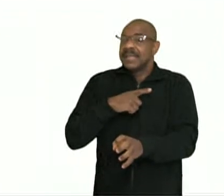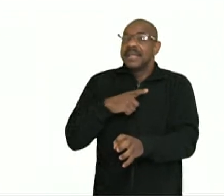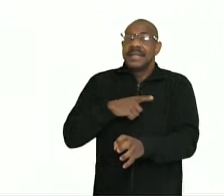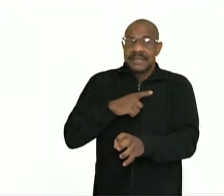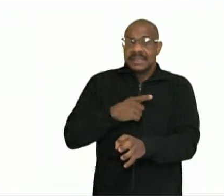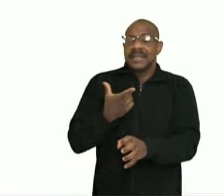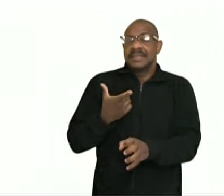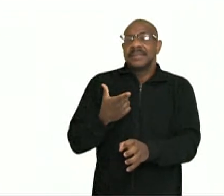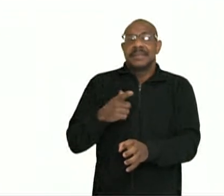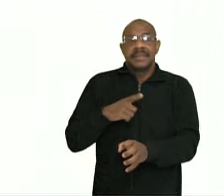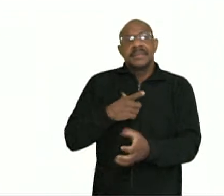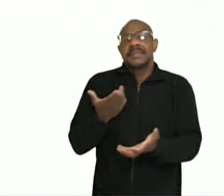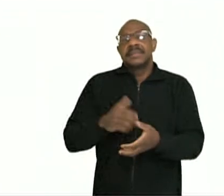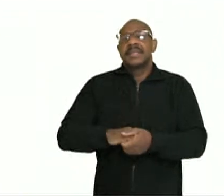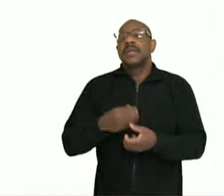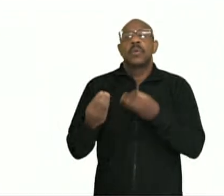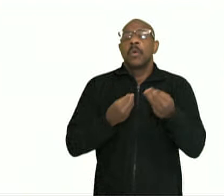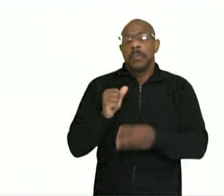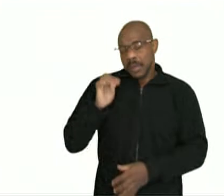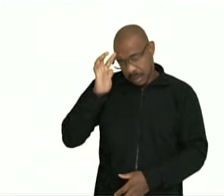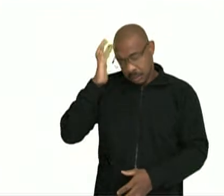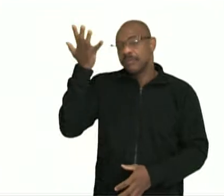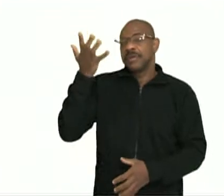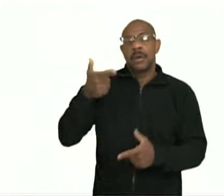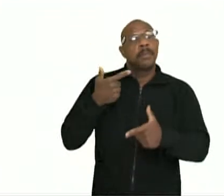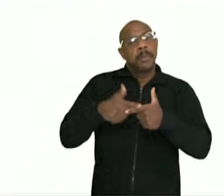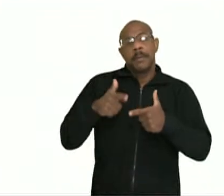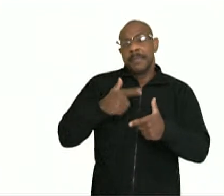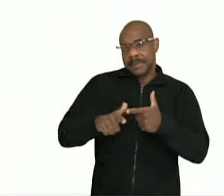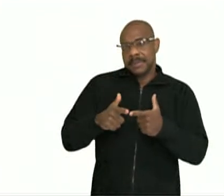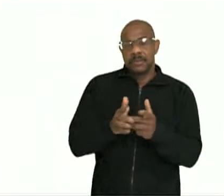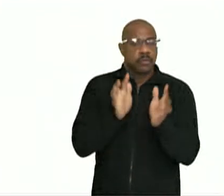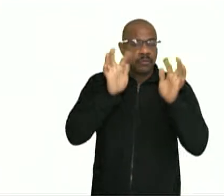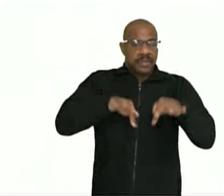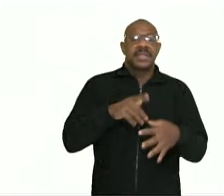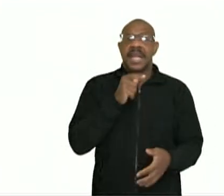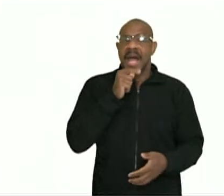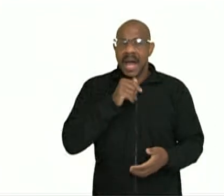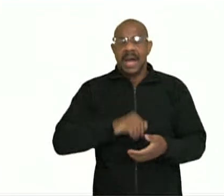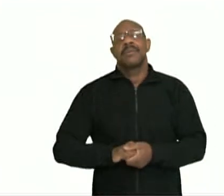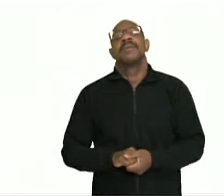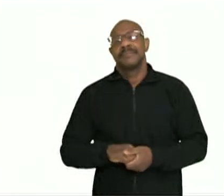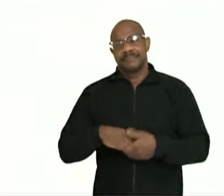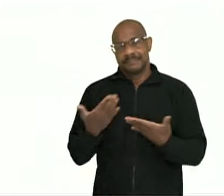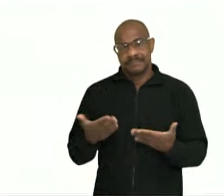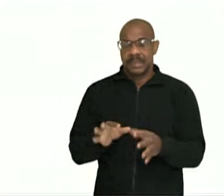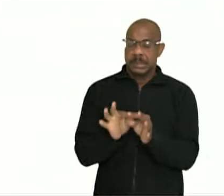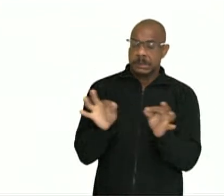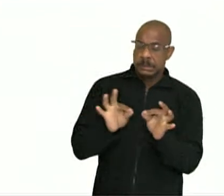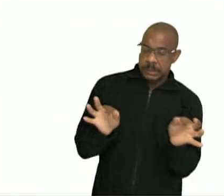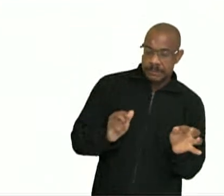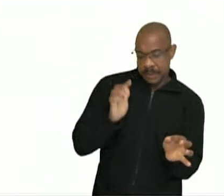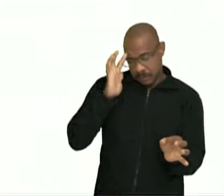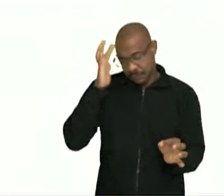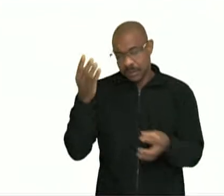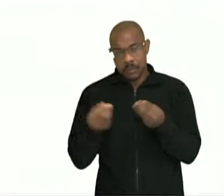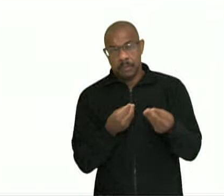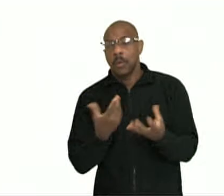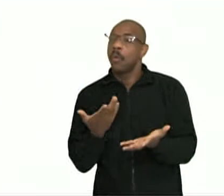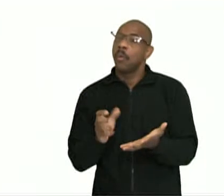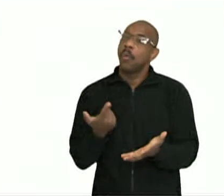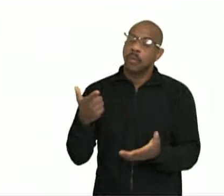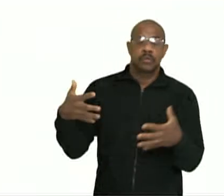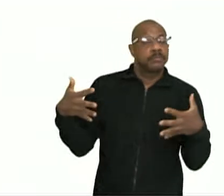para lidar com o problema da escassez, sendo algumas consensuais e simples e outras complexas,